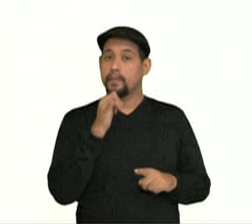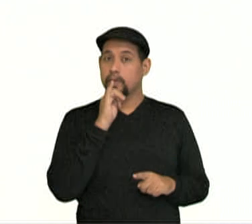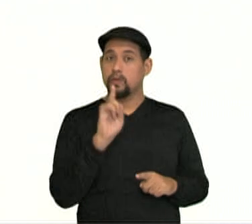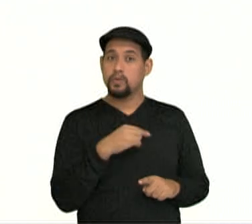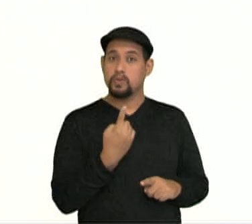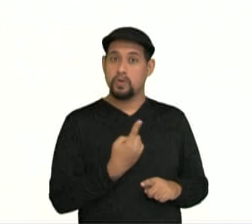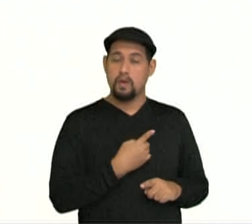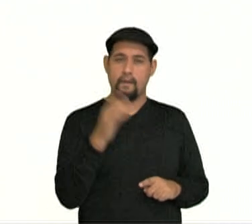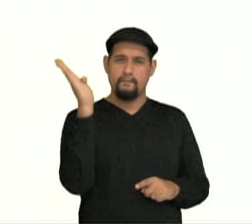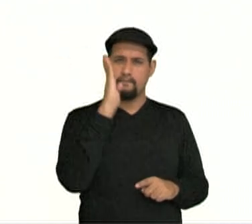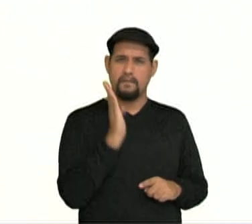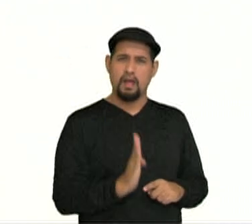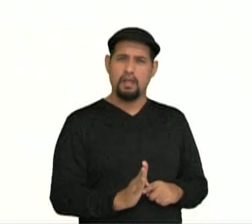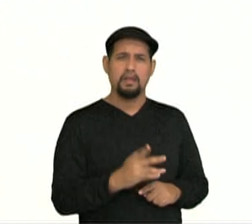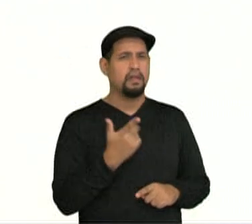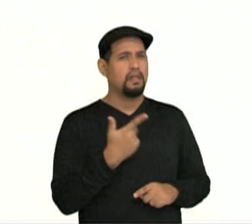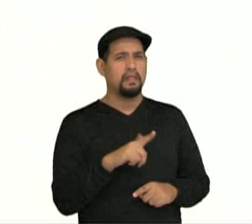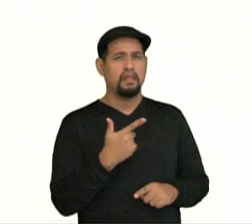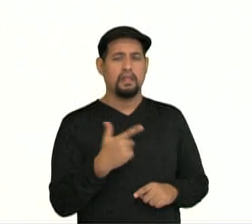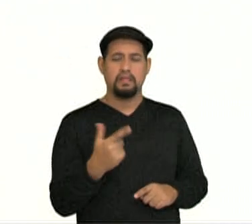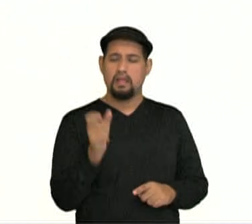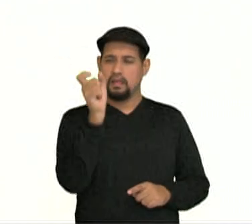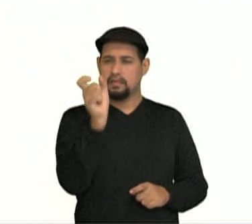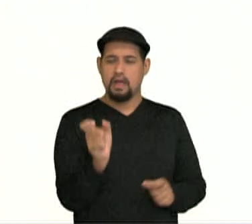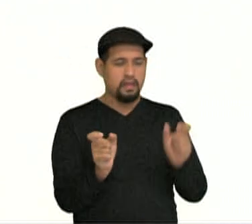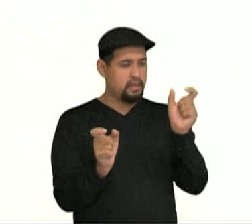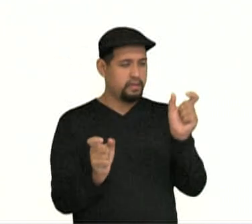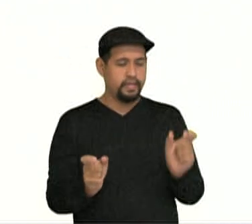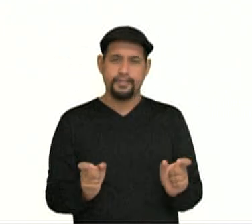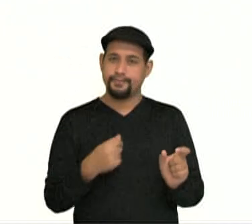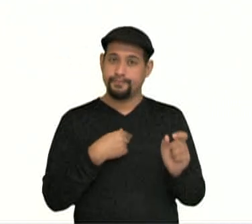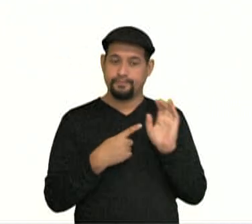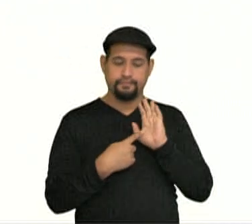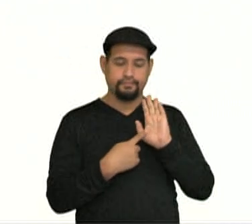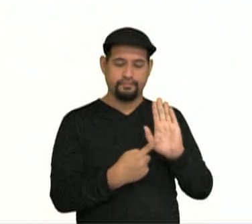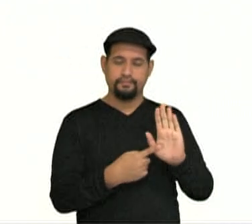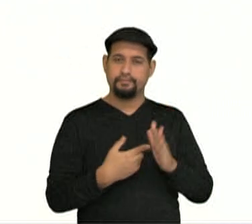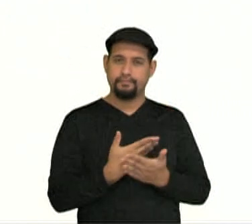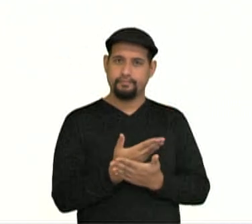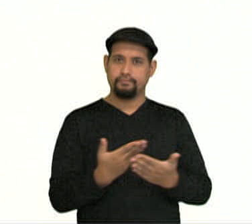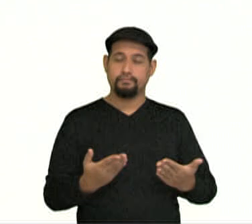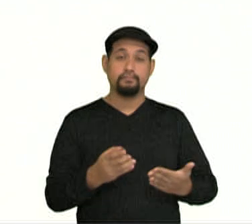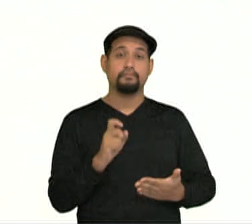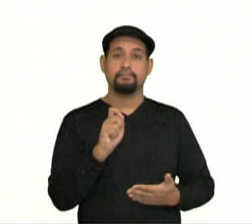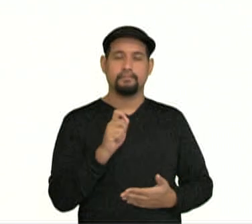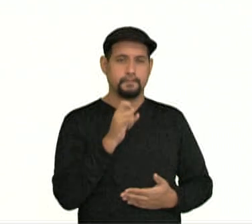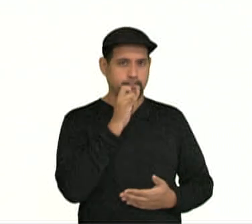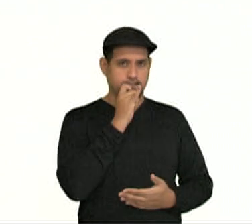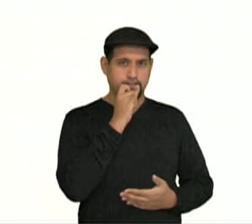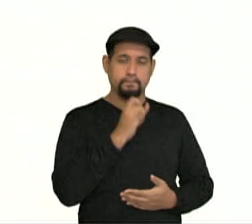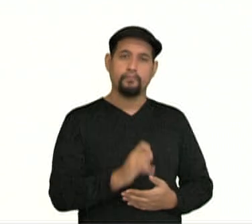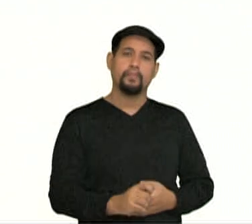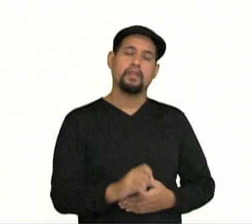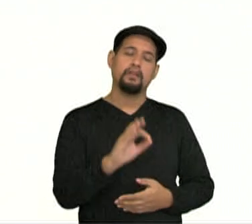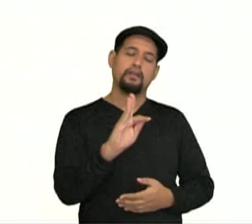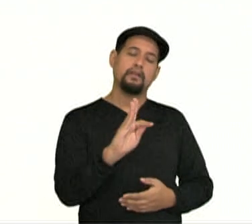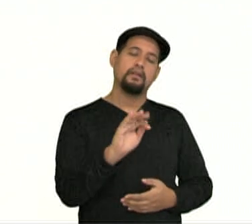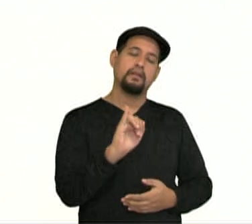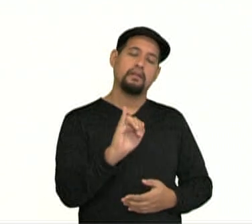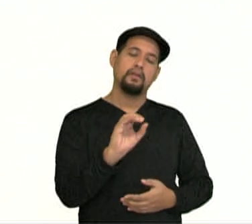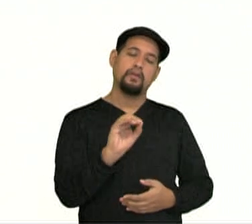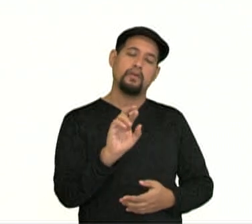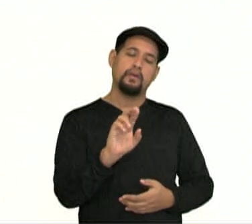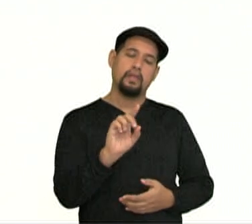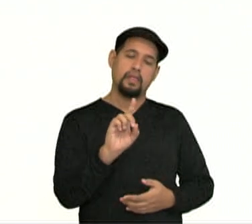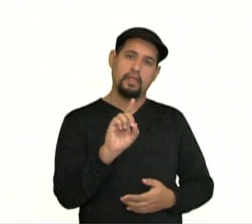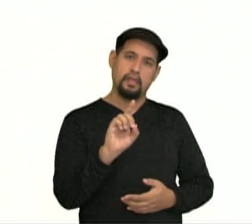país ele não dispõe dessa característica. Eu vou mostrar para você aqui na tela que um fiord é uma grande entrada do